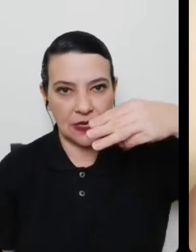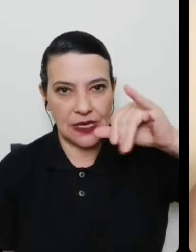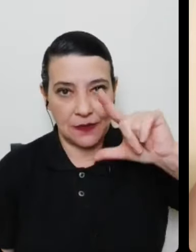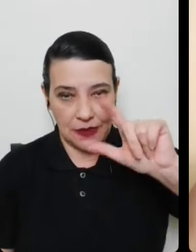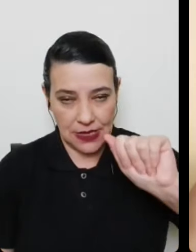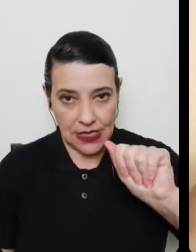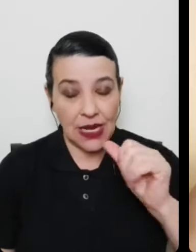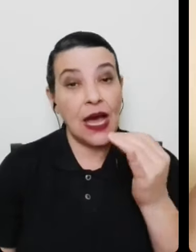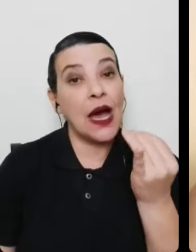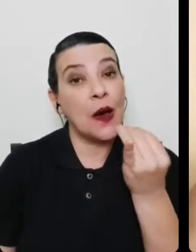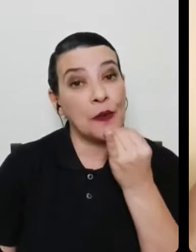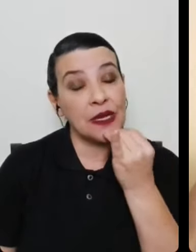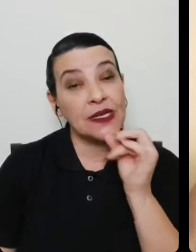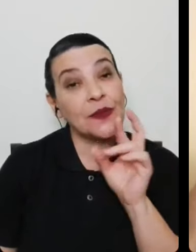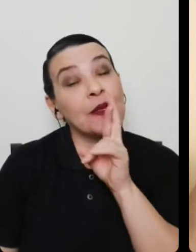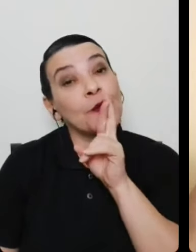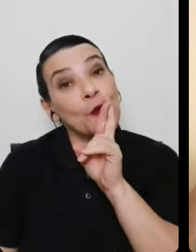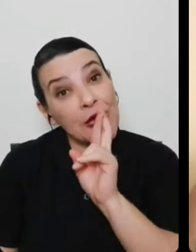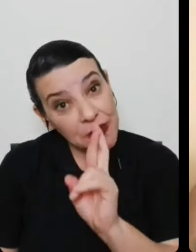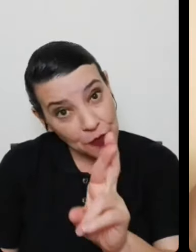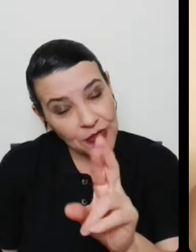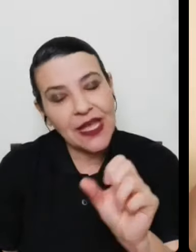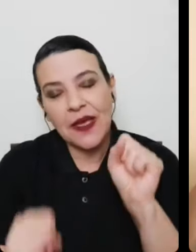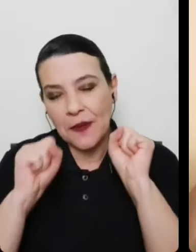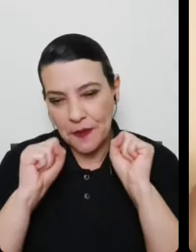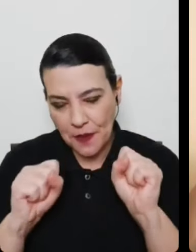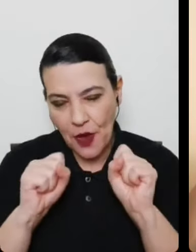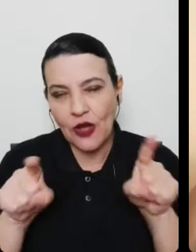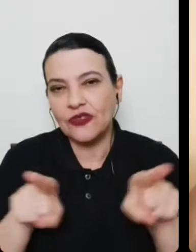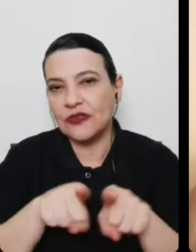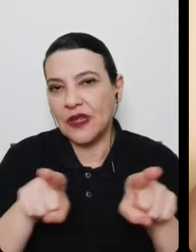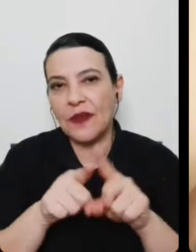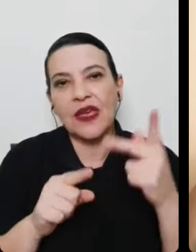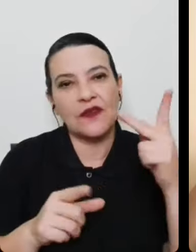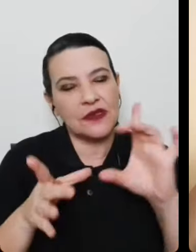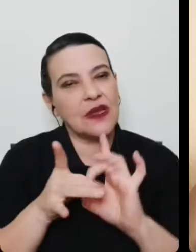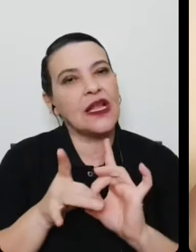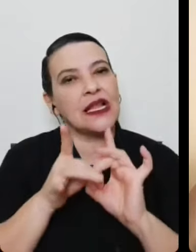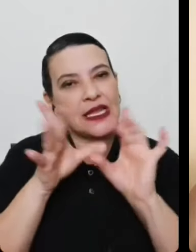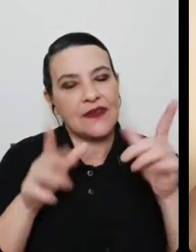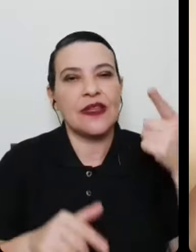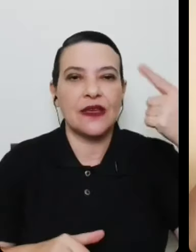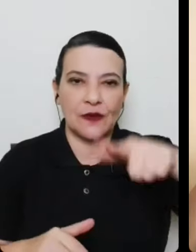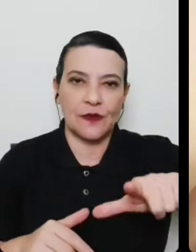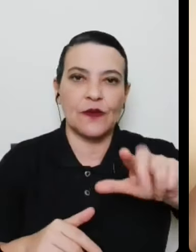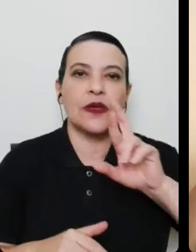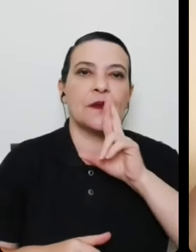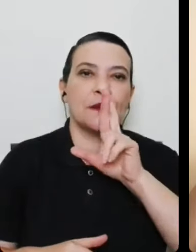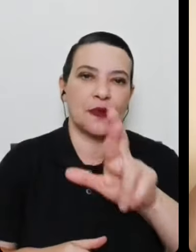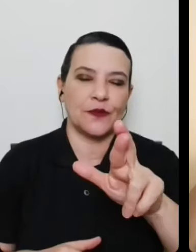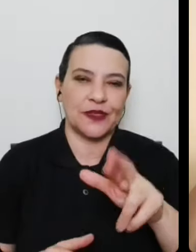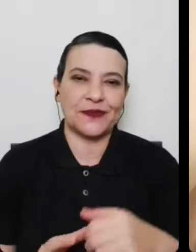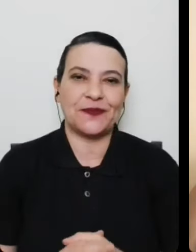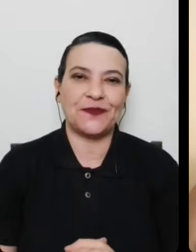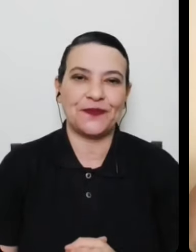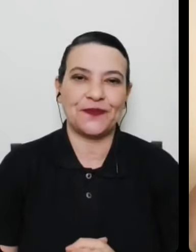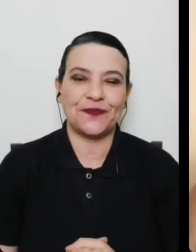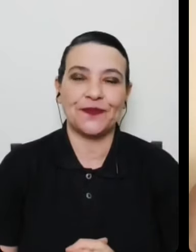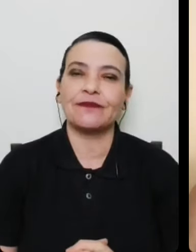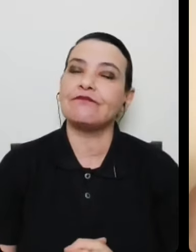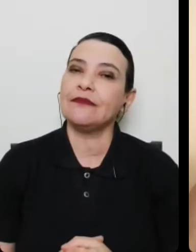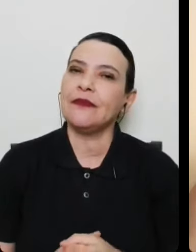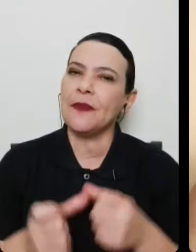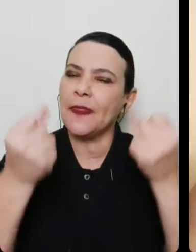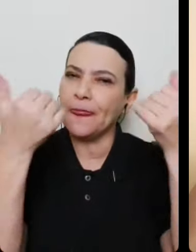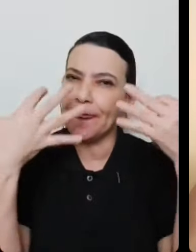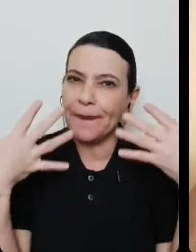não corresponder aqui, você me corrige de novo e eu faço de novo, recoloco a pergunta para ele. Mas